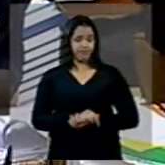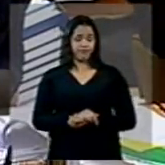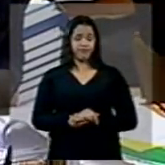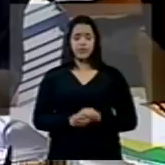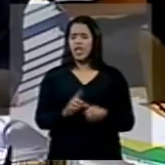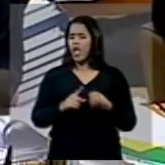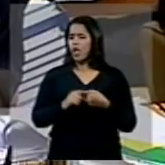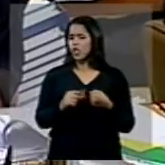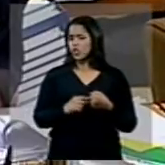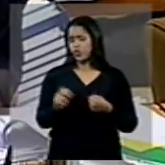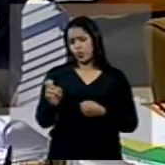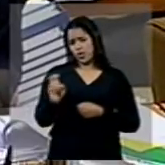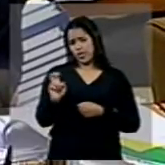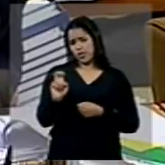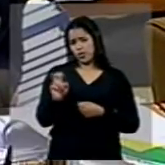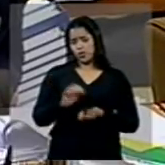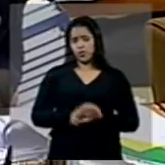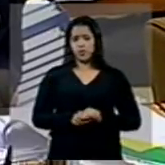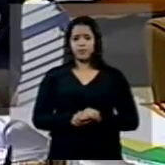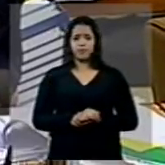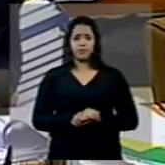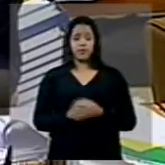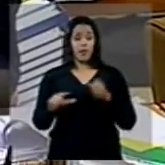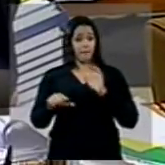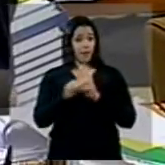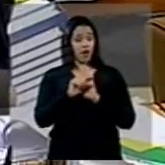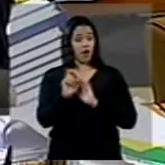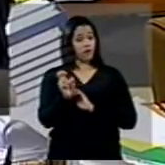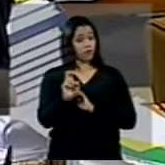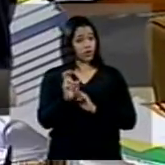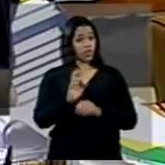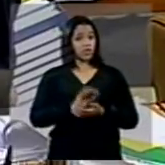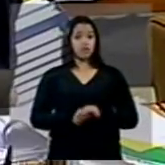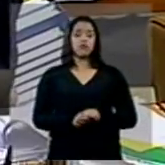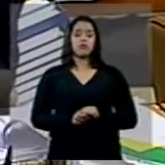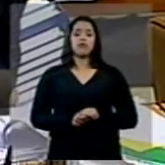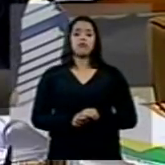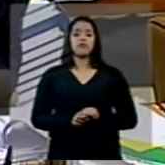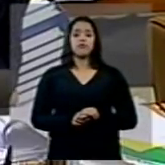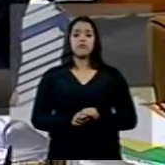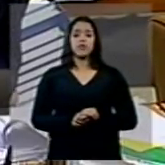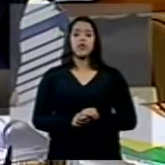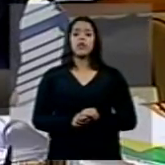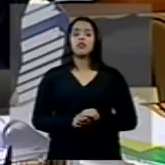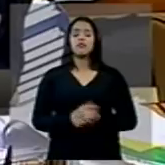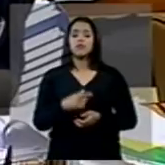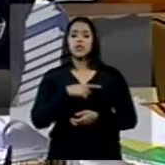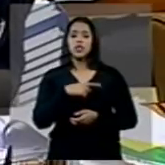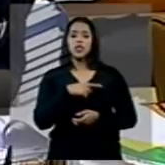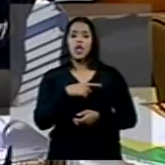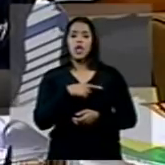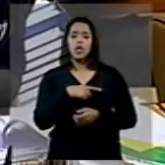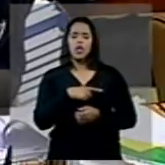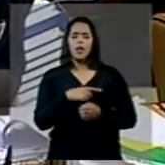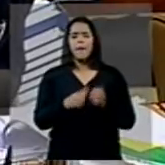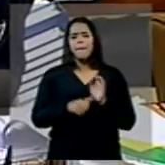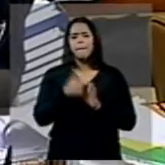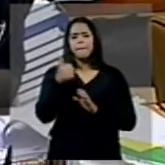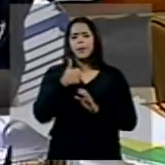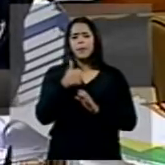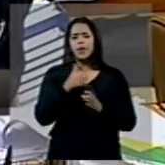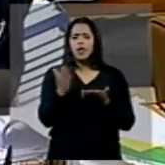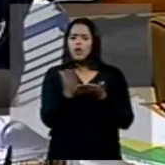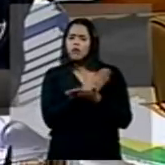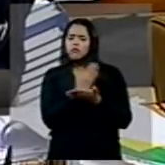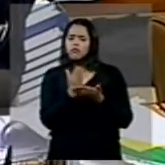artigo 5º. Pois não. A parágrafo 5º da lei a que me referi, que está citada na primeira página da